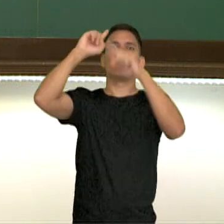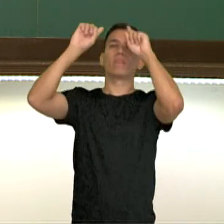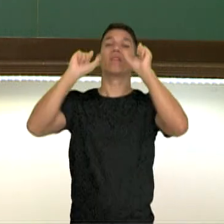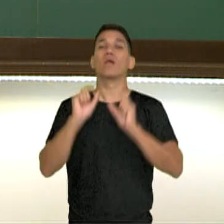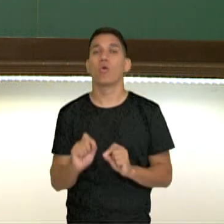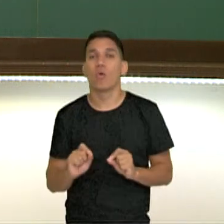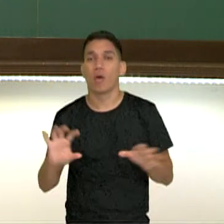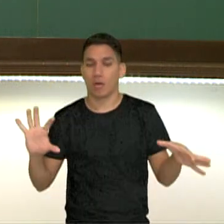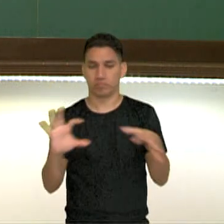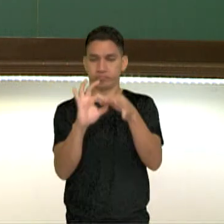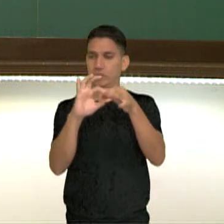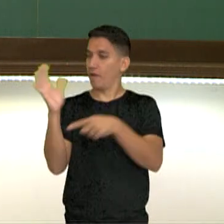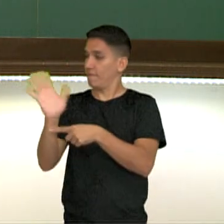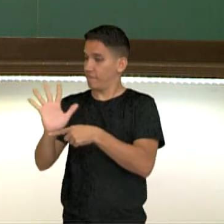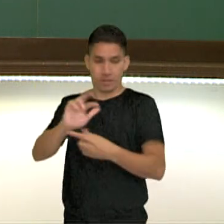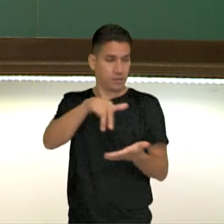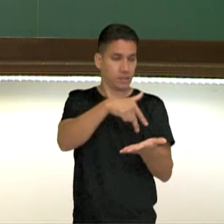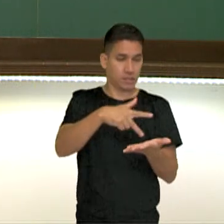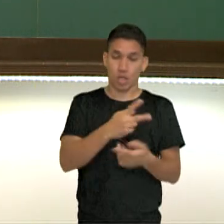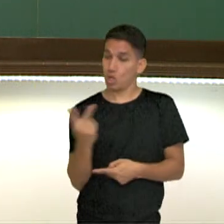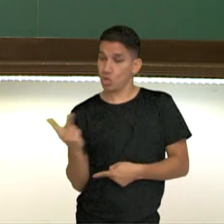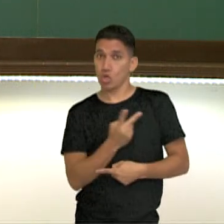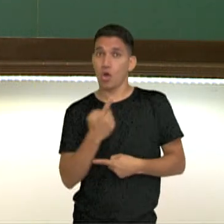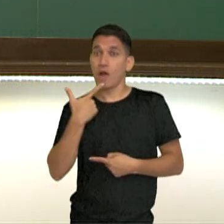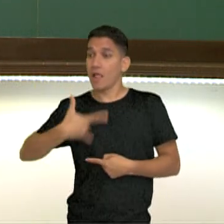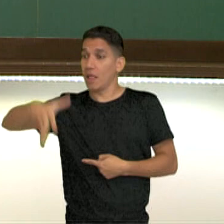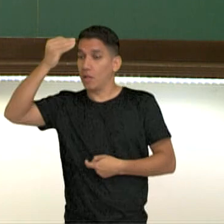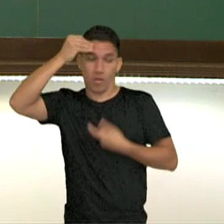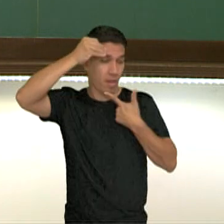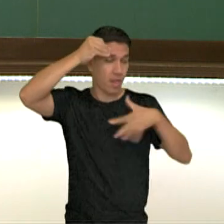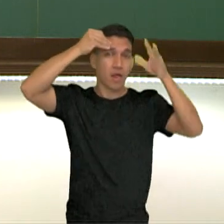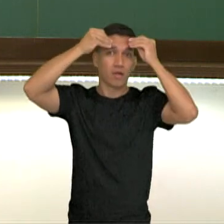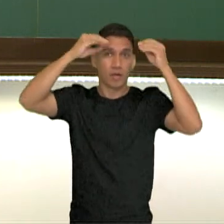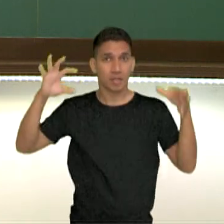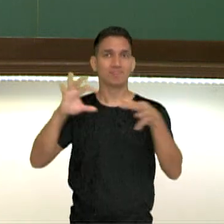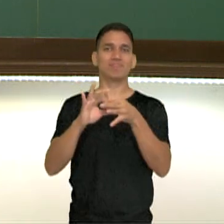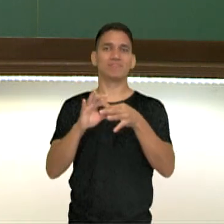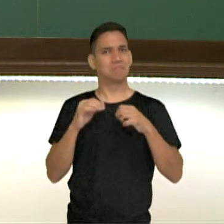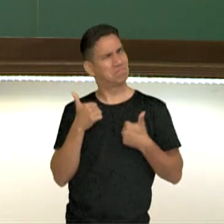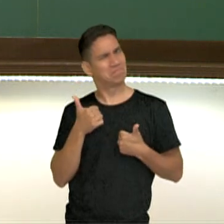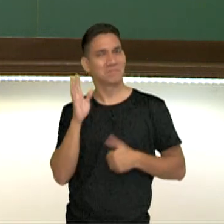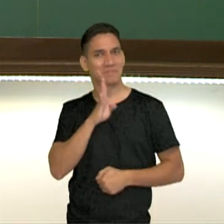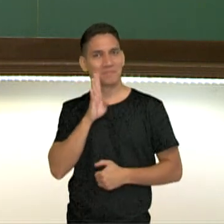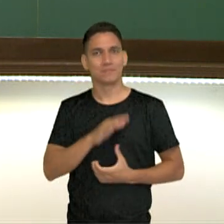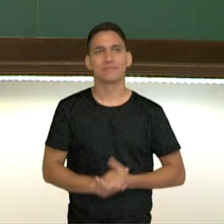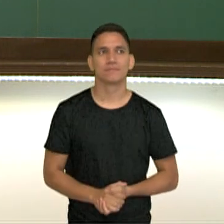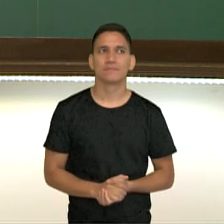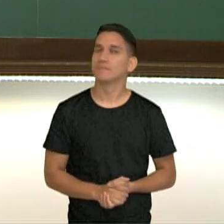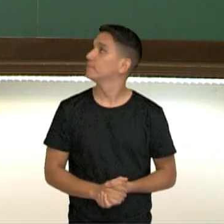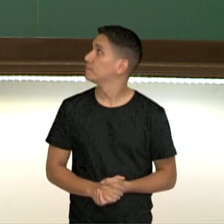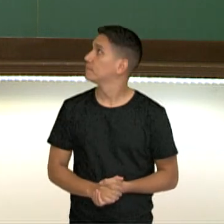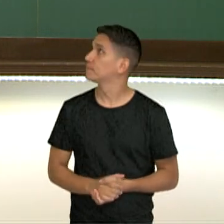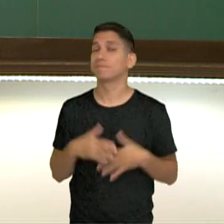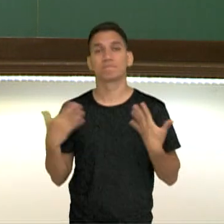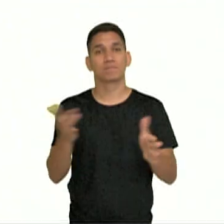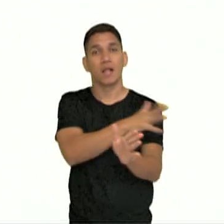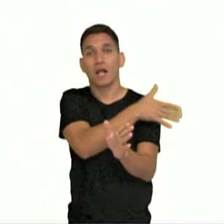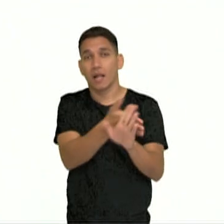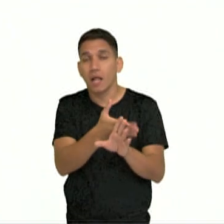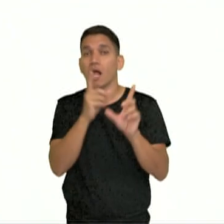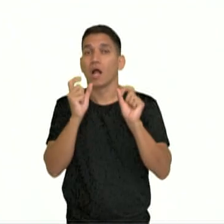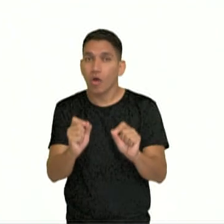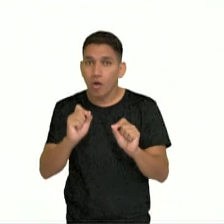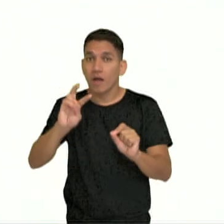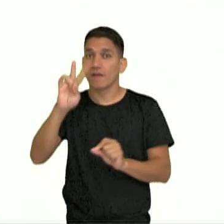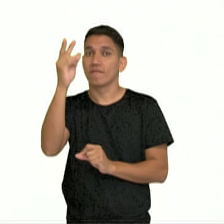casando vídeo e dança, duas linguagens que se casam. Legal, não é? Gente, nessa aula nós vimos